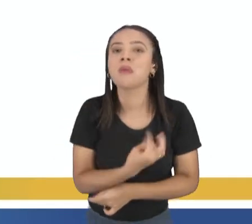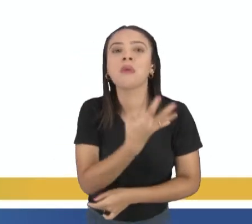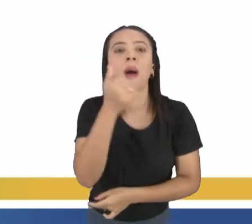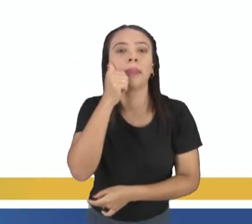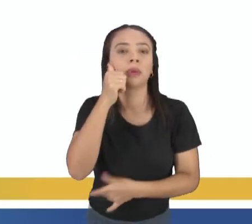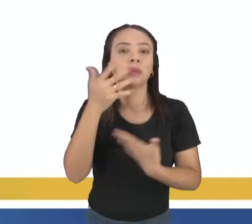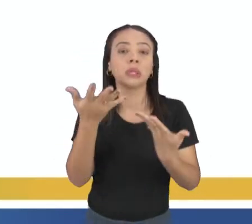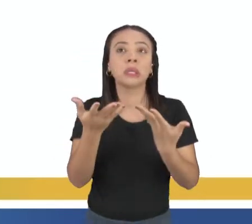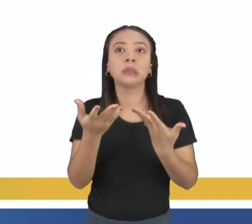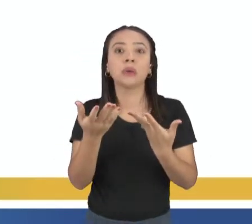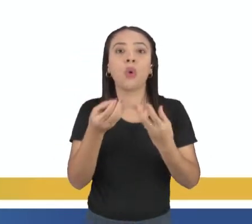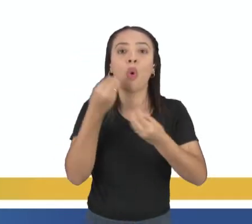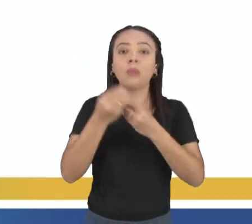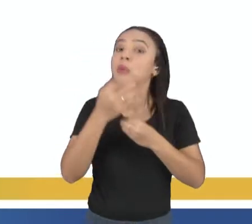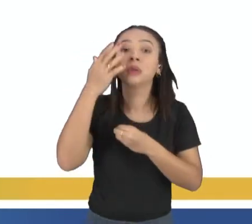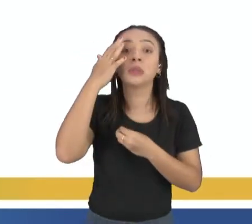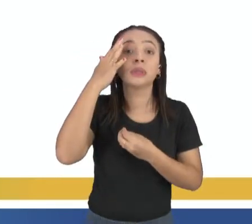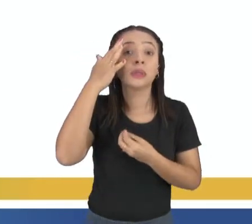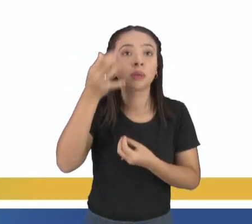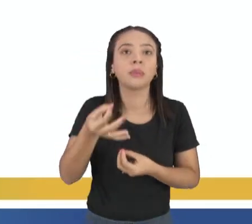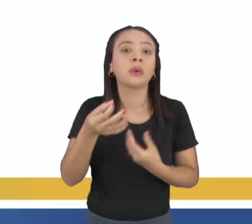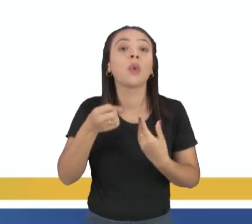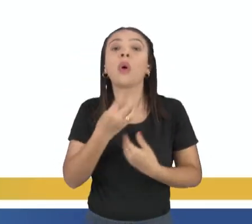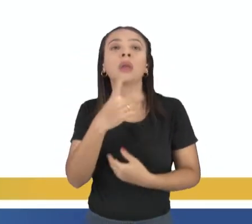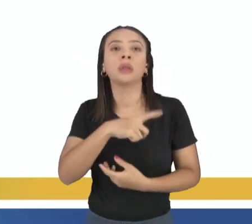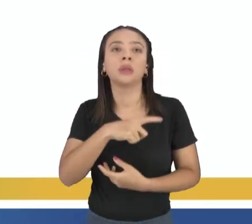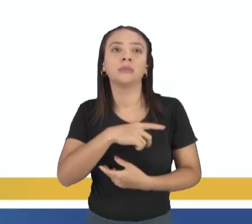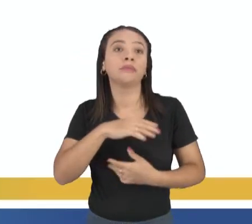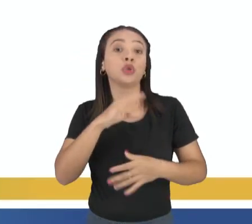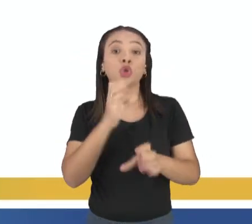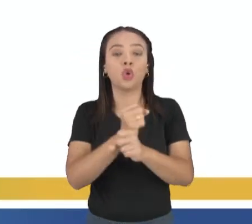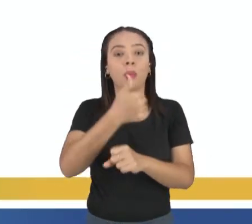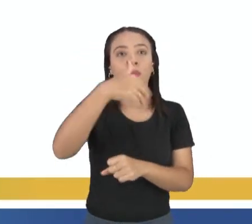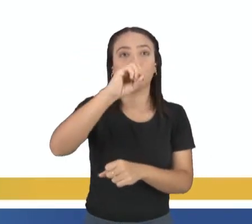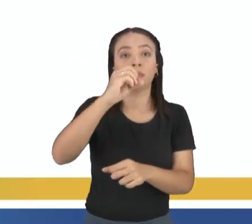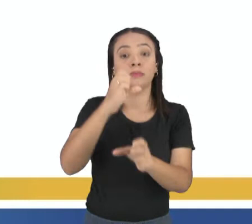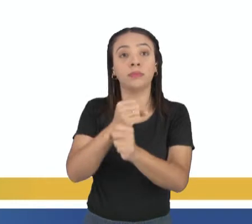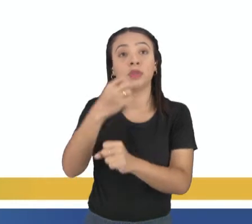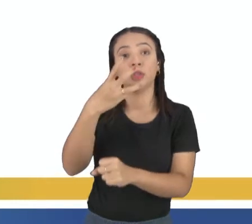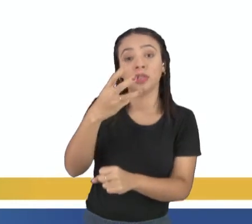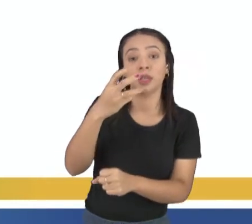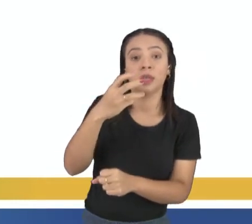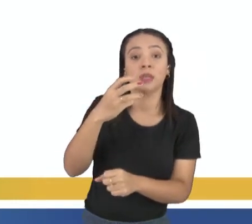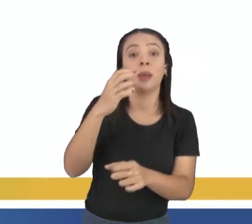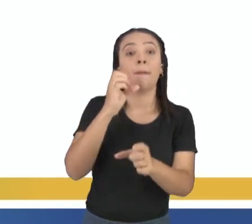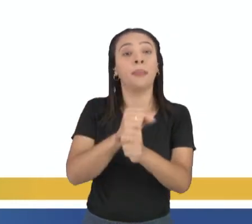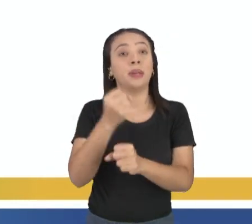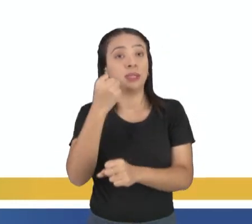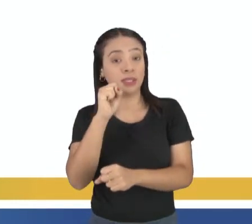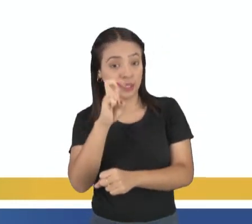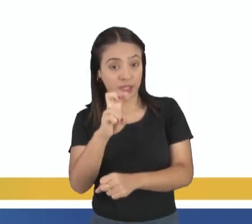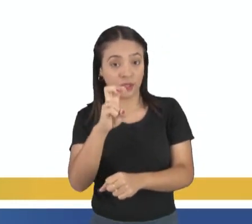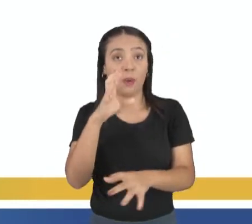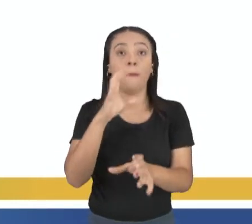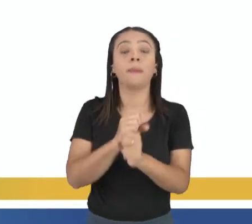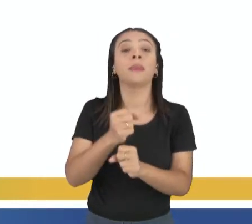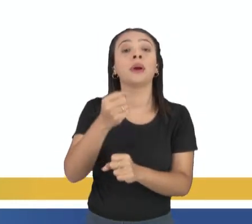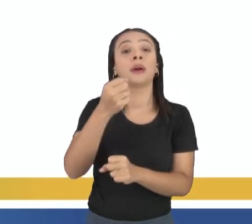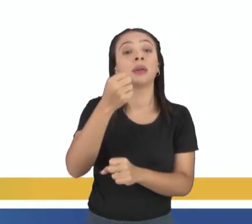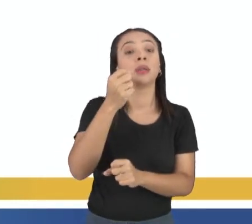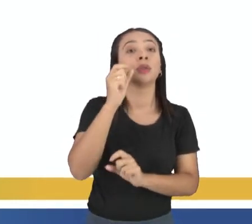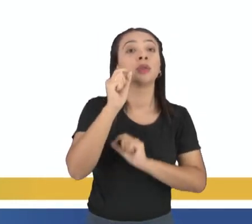para saber quantas tem? Basta somar 10, mais 3, 13, mais 5, 18, mais 8,